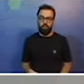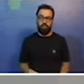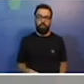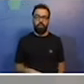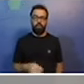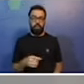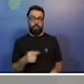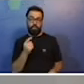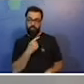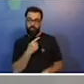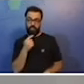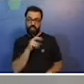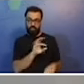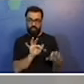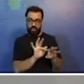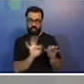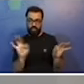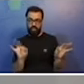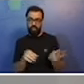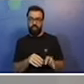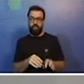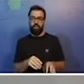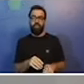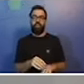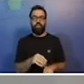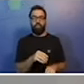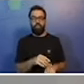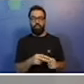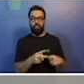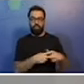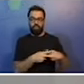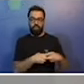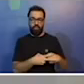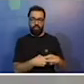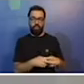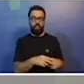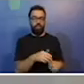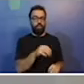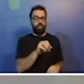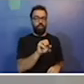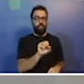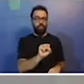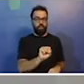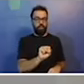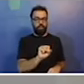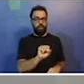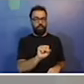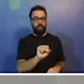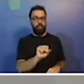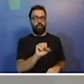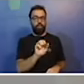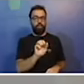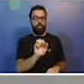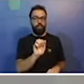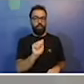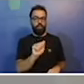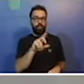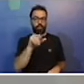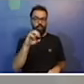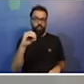dando qualidade para isto, de riqueza. E olha lá o verbo ser. Então, ele